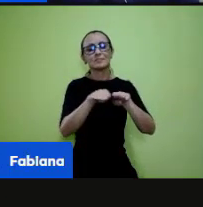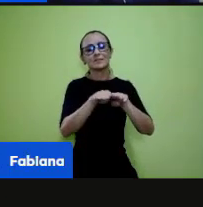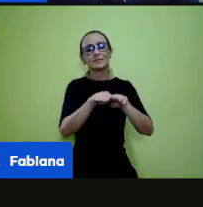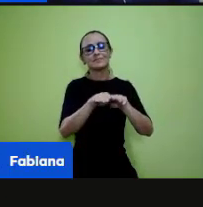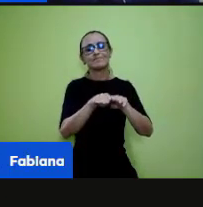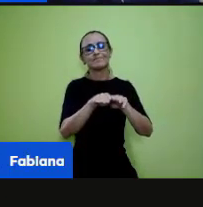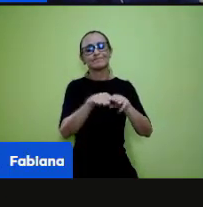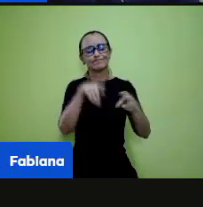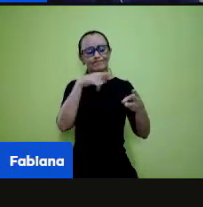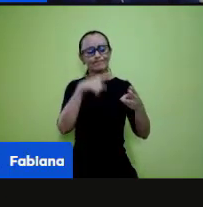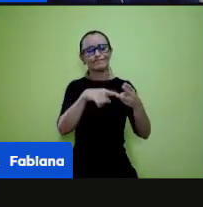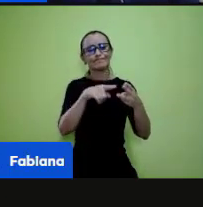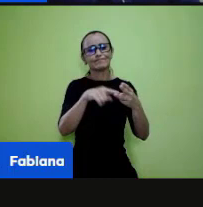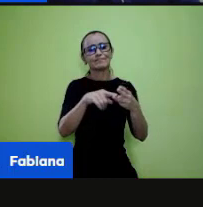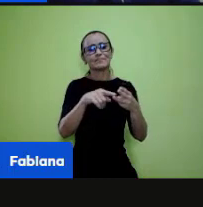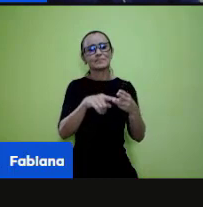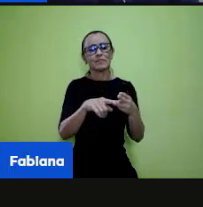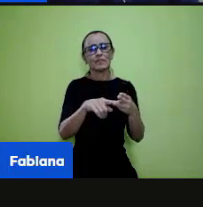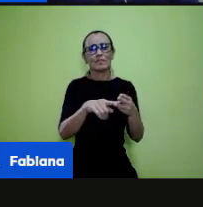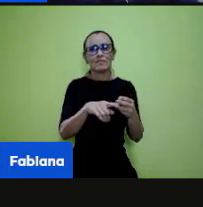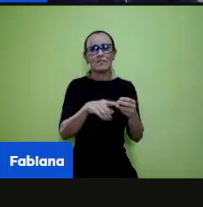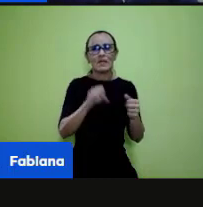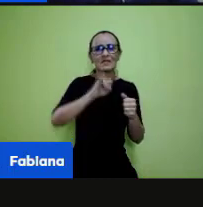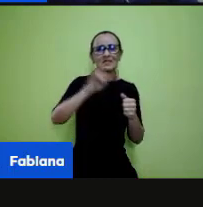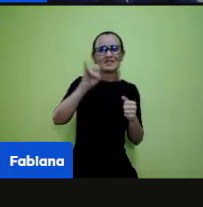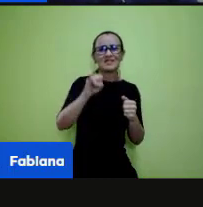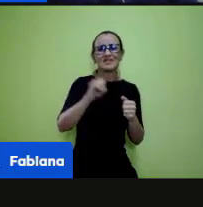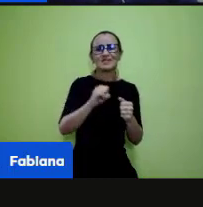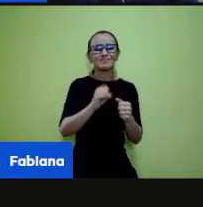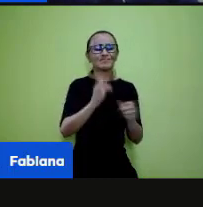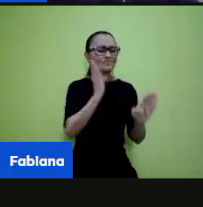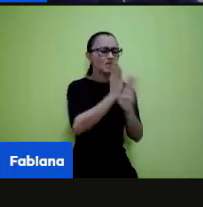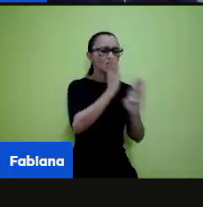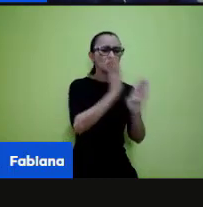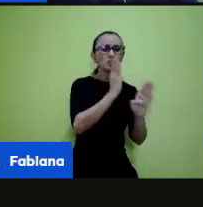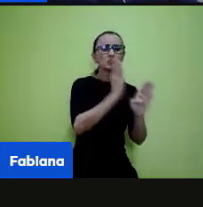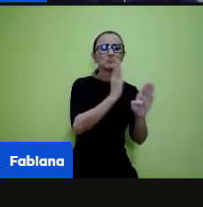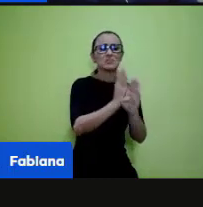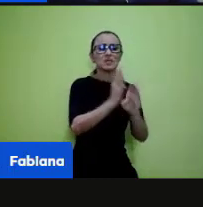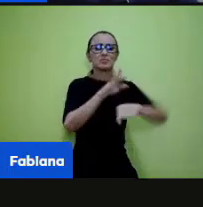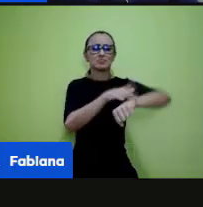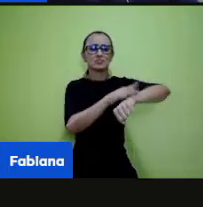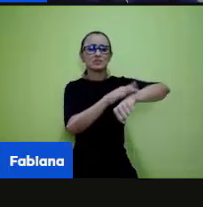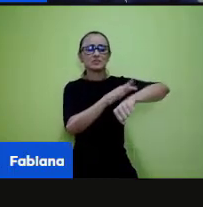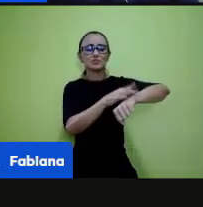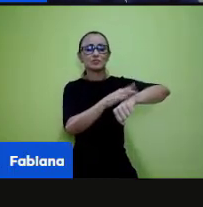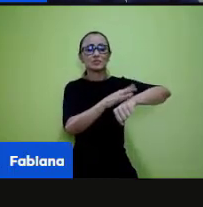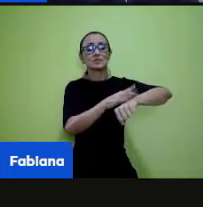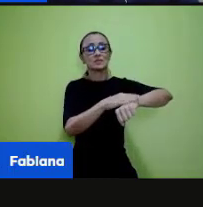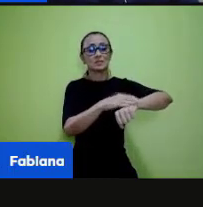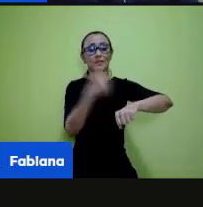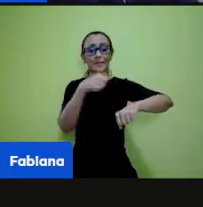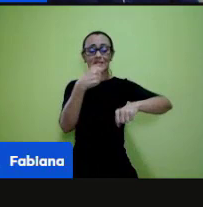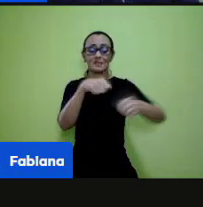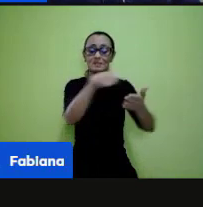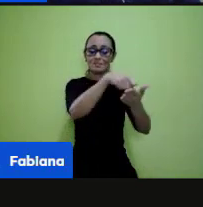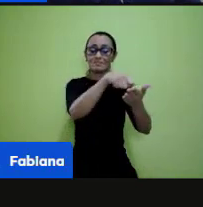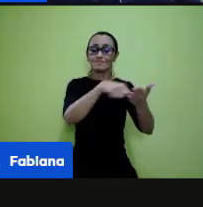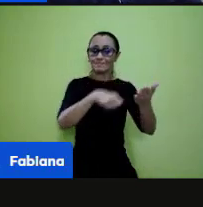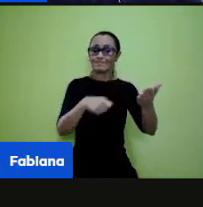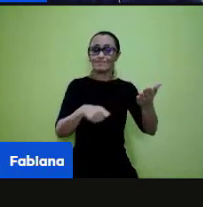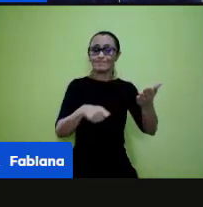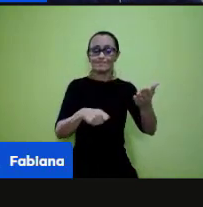ao agente responsável os casos suspeitos de dengue, chikungunya e zika vírus na instituição. Essas doenças que citamos, elas são